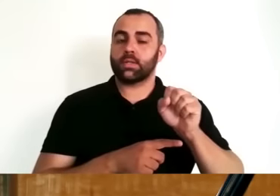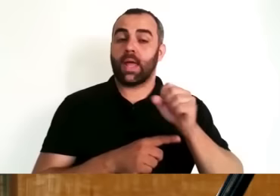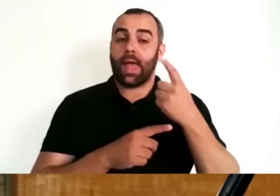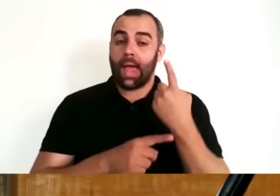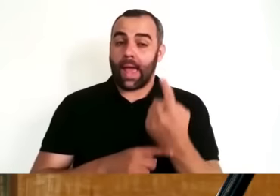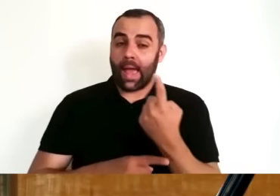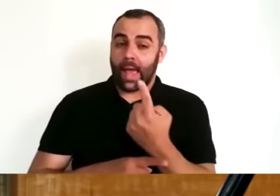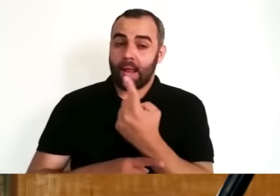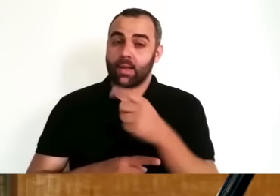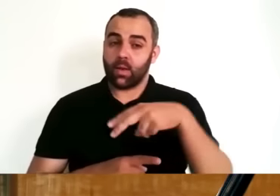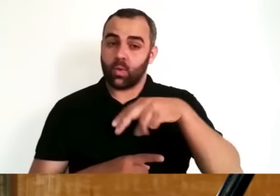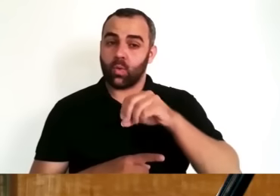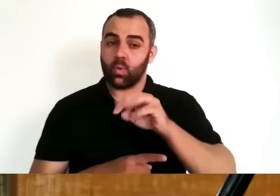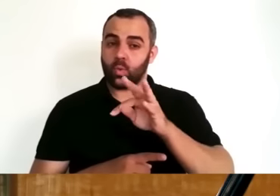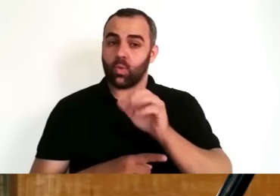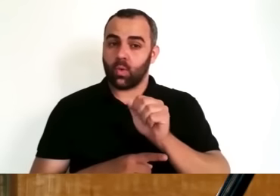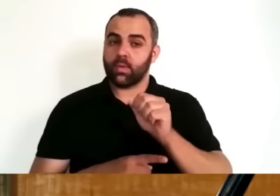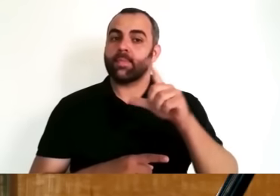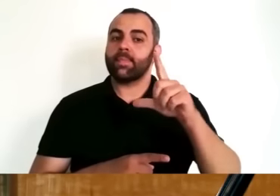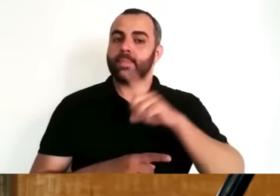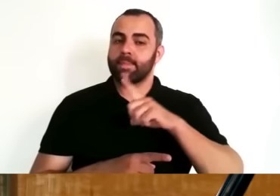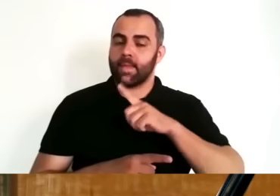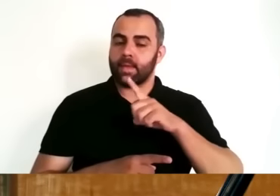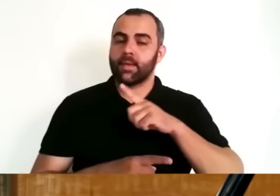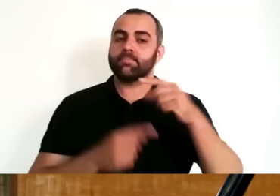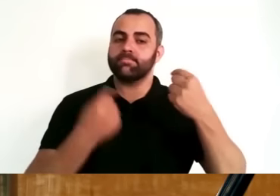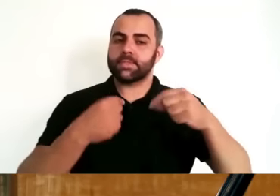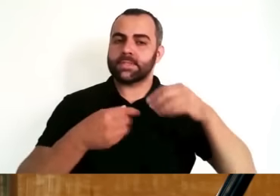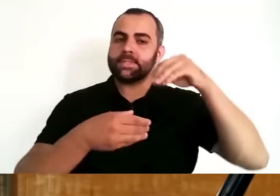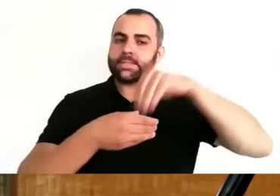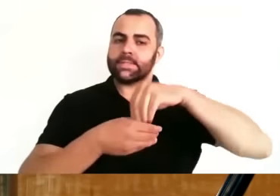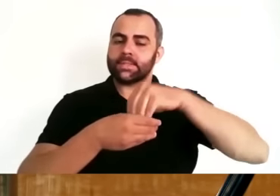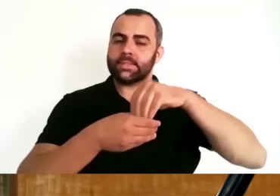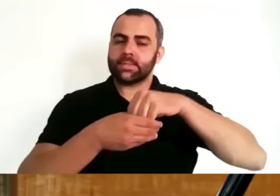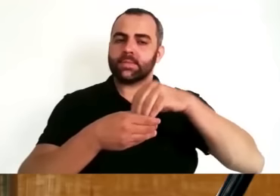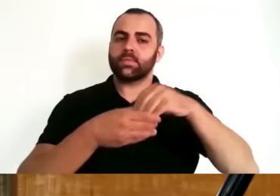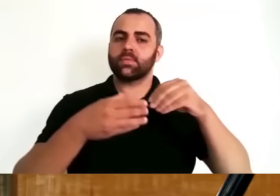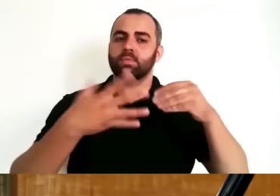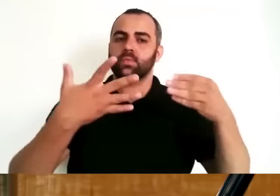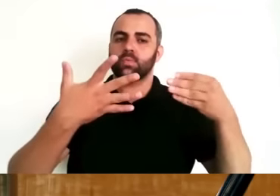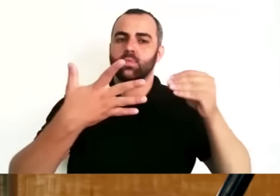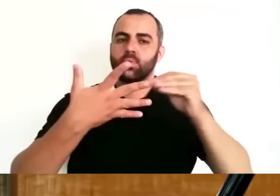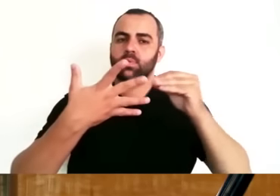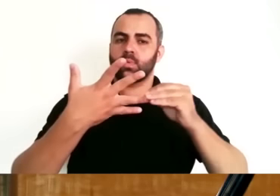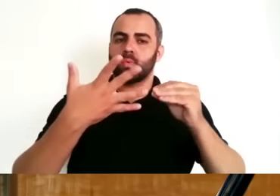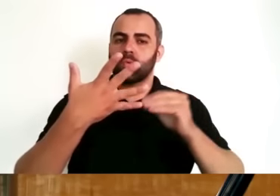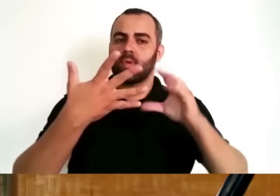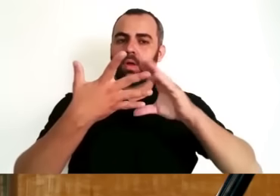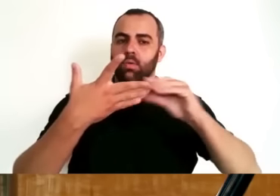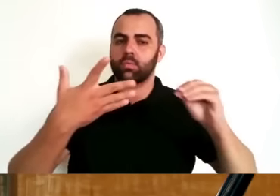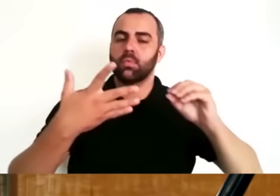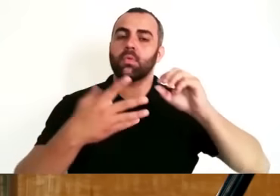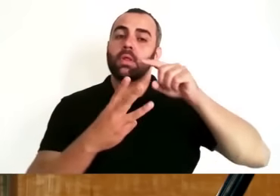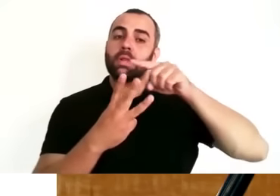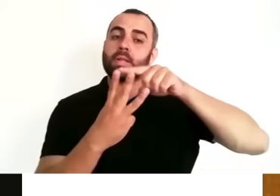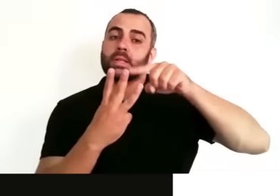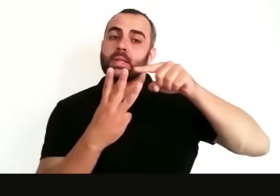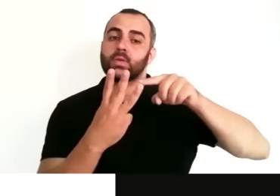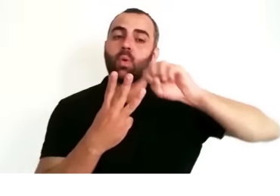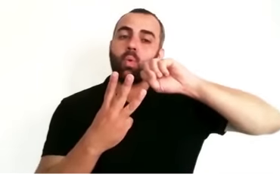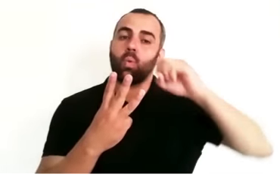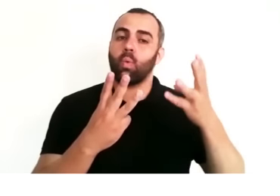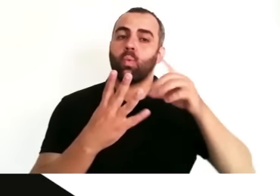nota, dentro desse parâmetro 1, tem que ser a nota do acorde, seja ele uma tríade, seja ele uma